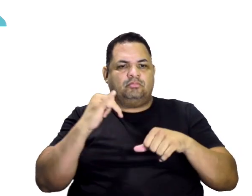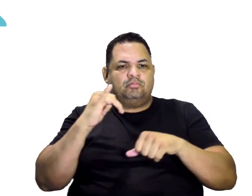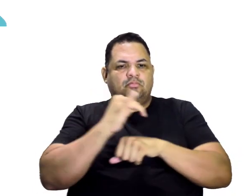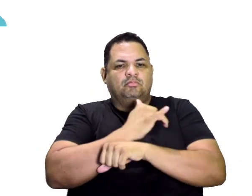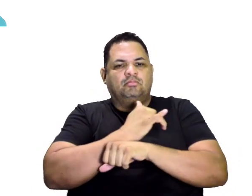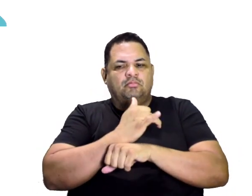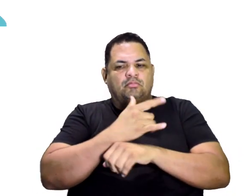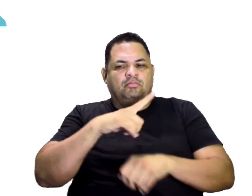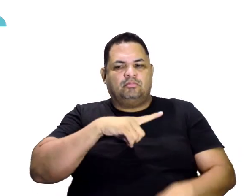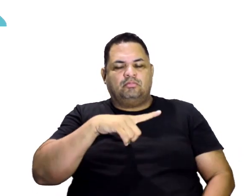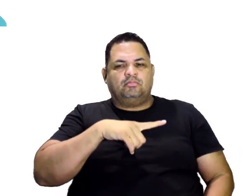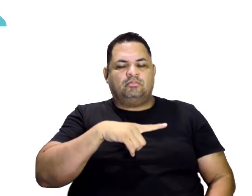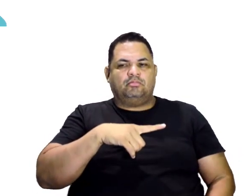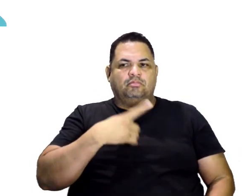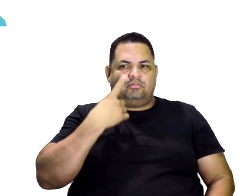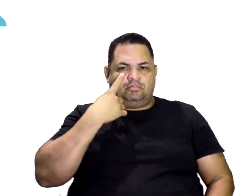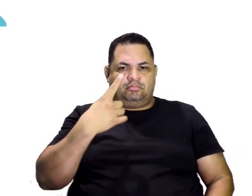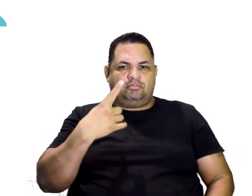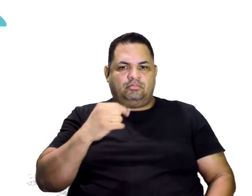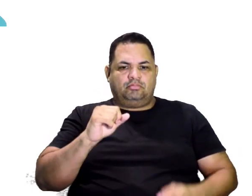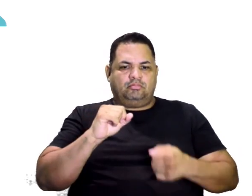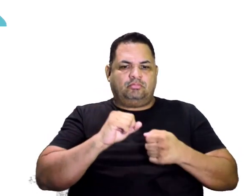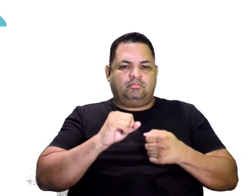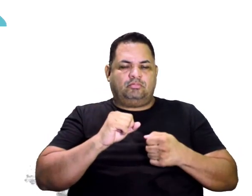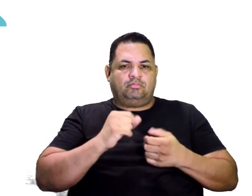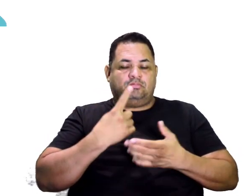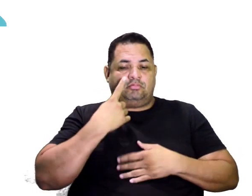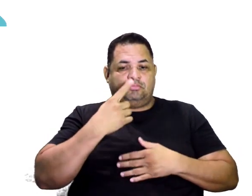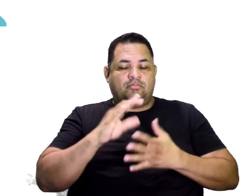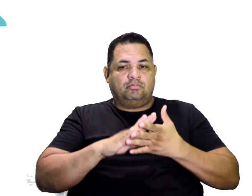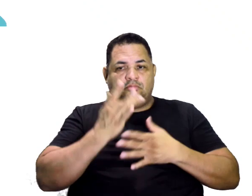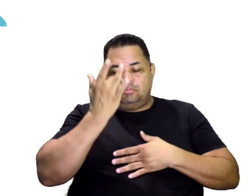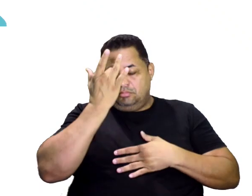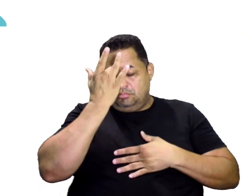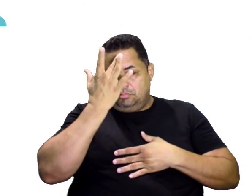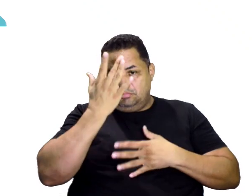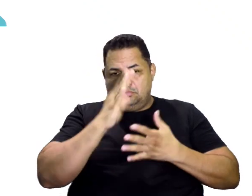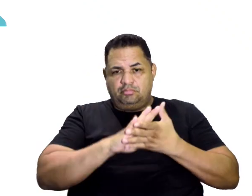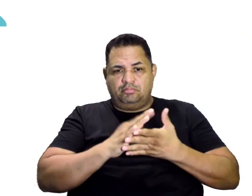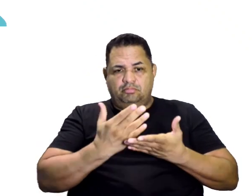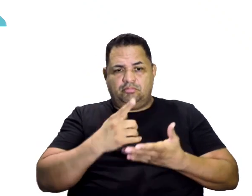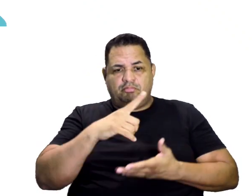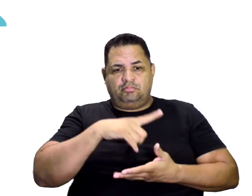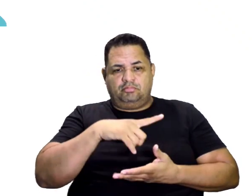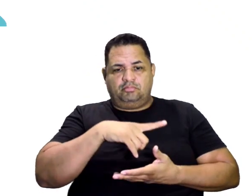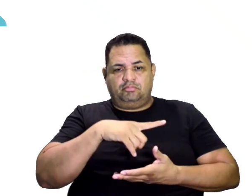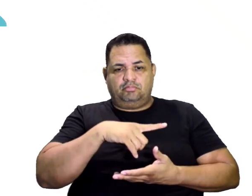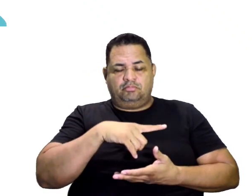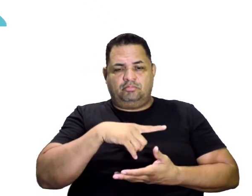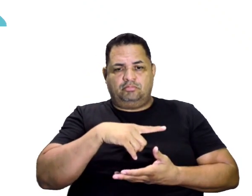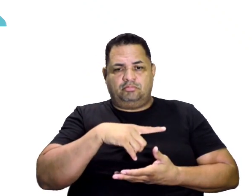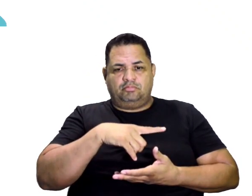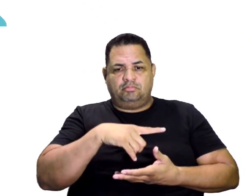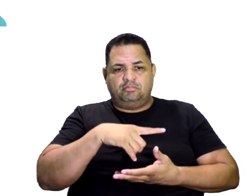internet, e aí você vai ver facilmente a riqueza.